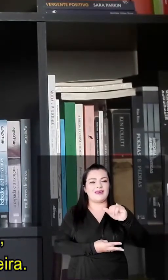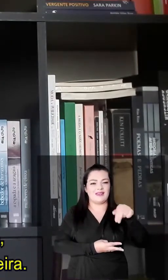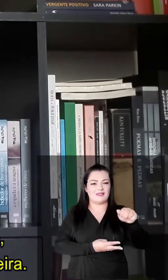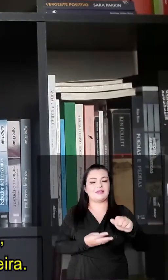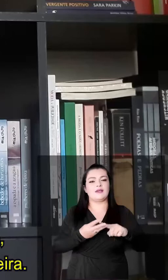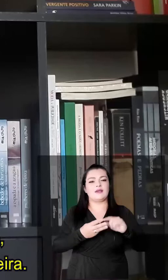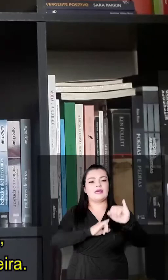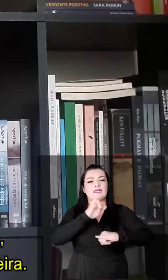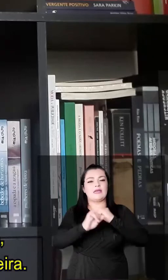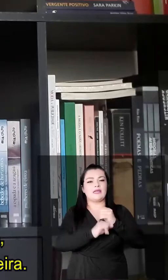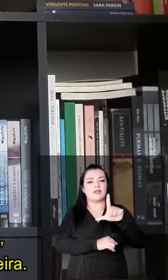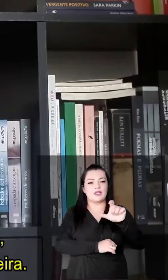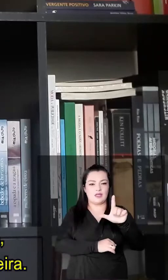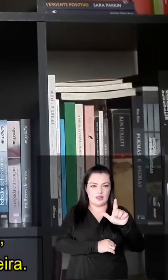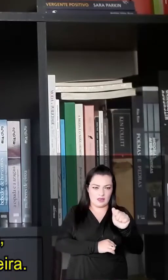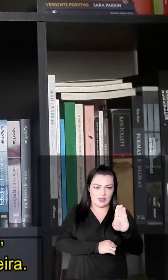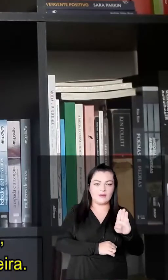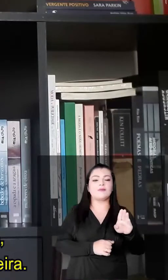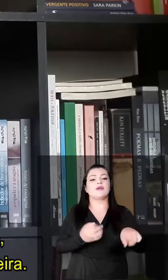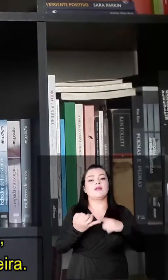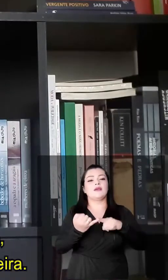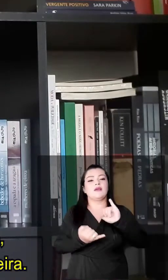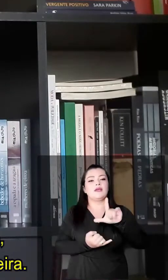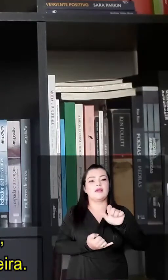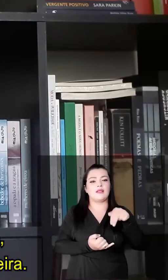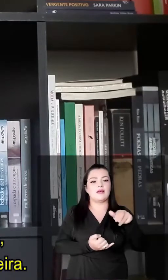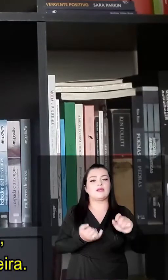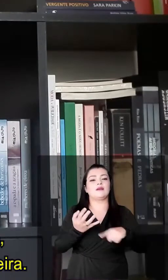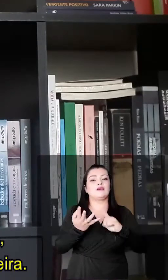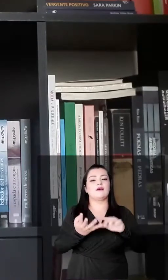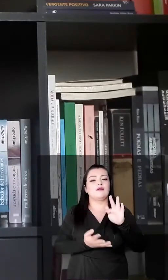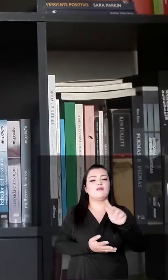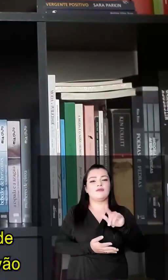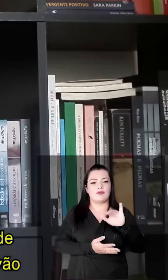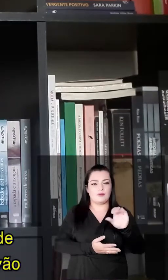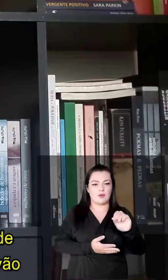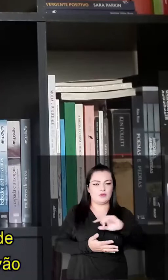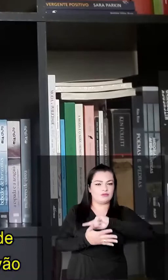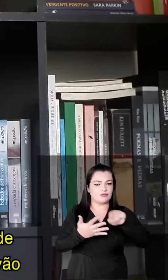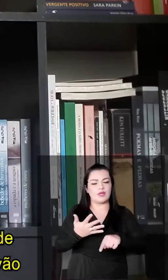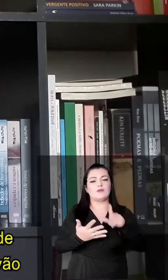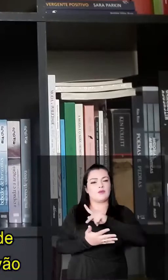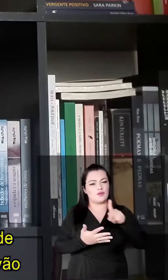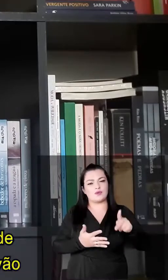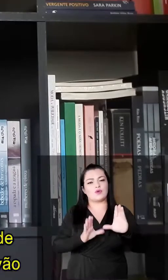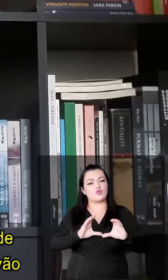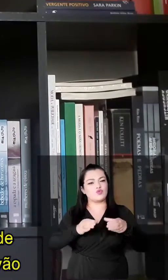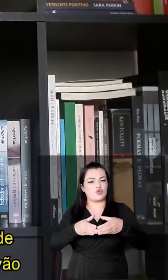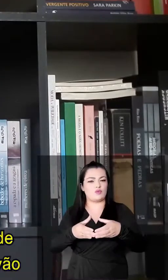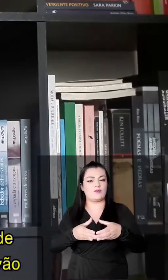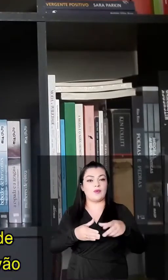Internet Lab, além da professora Ilana Luna e Fabiola Junqueira. Nós já recebemos mais